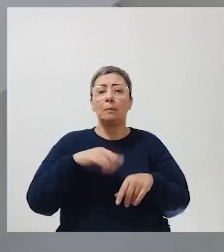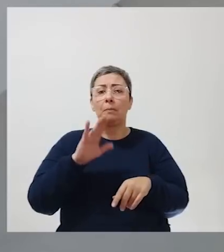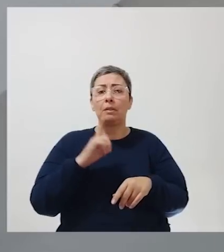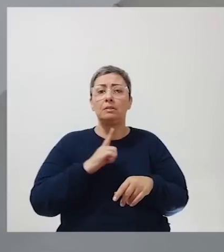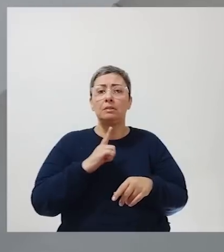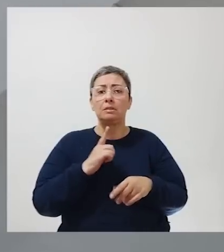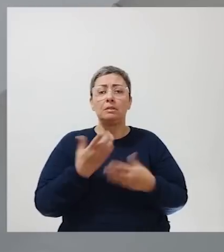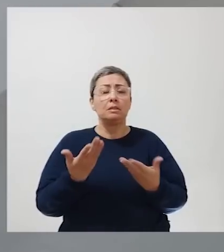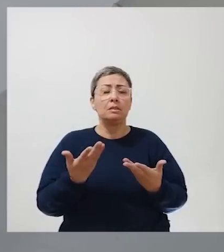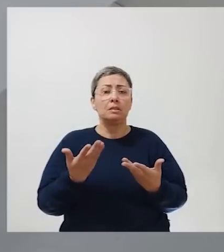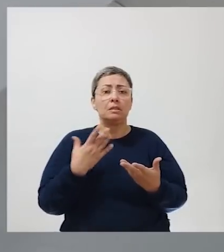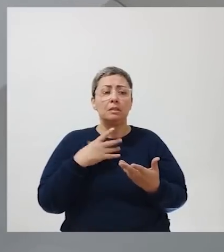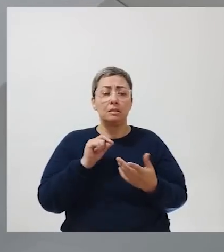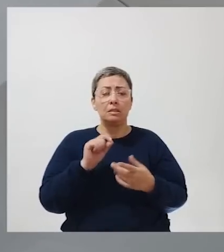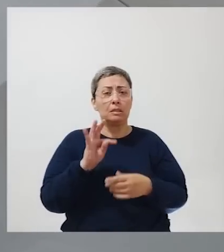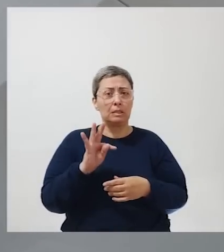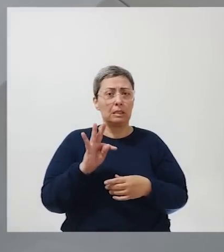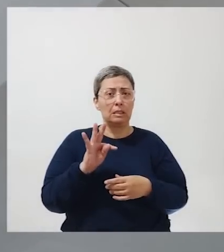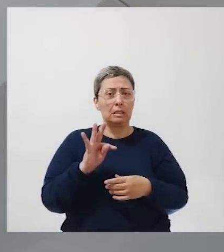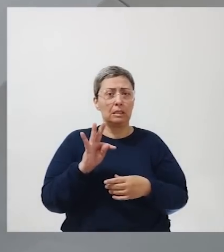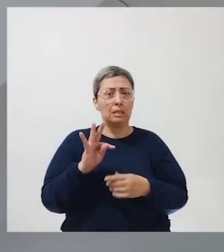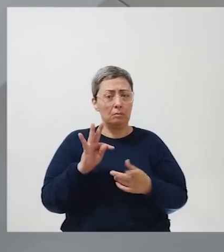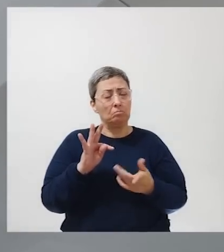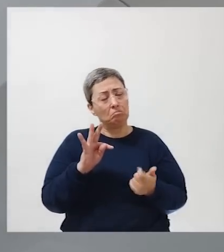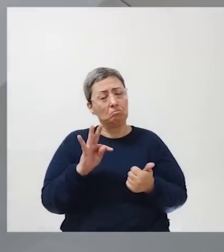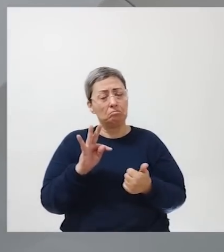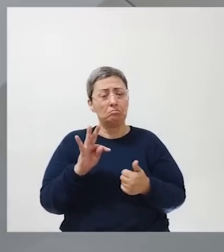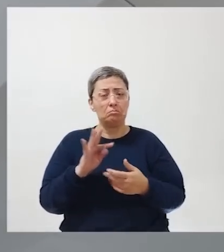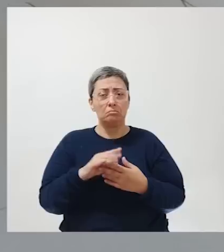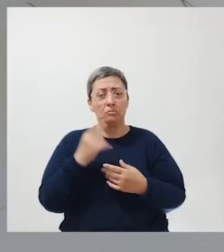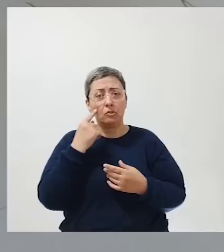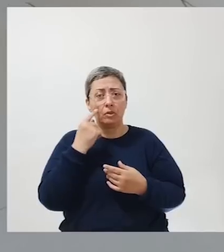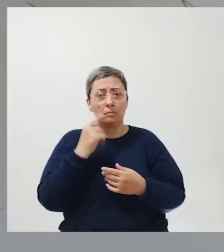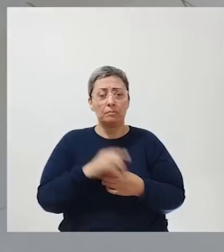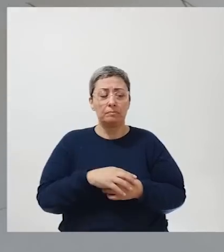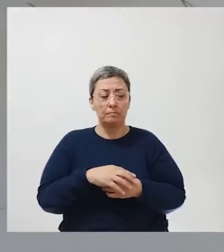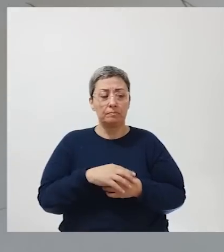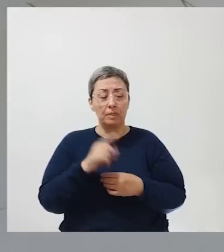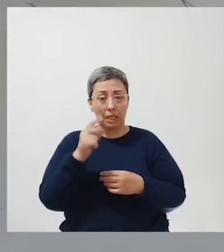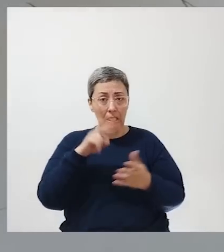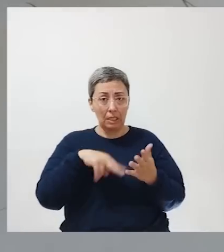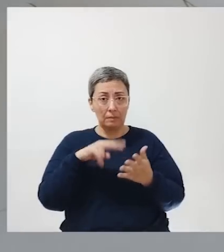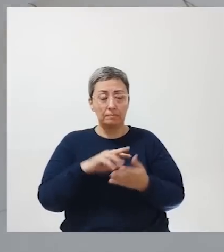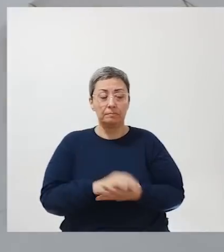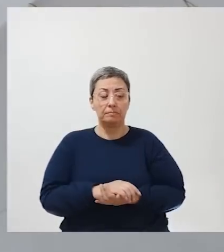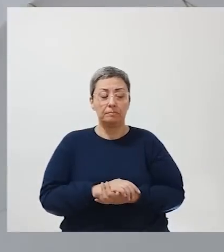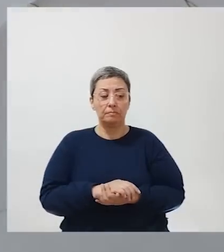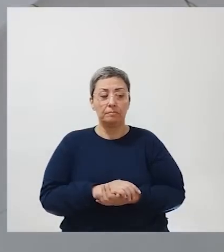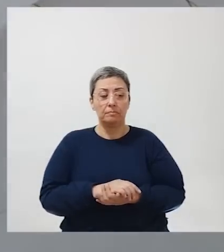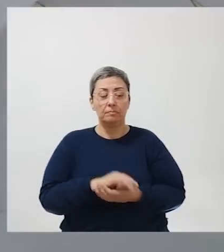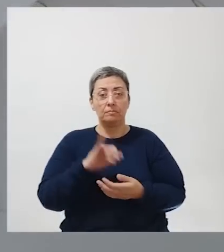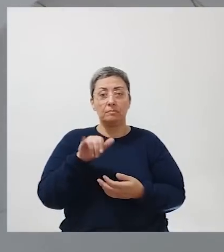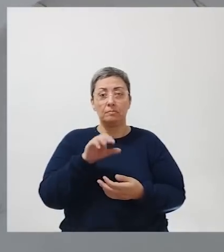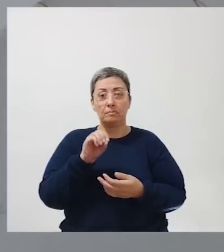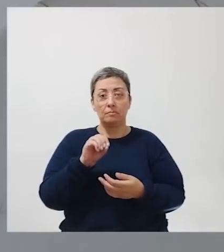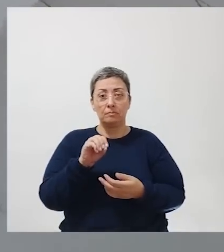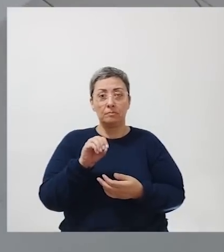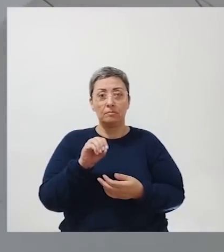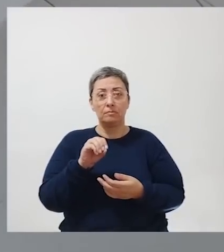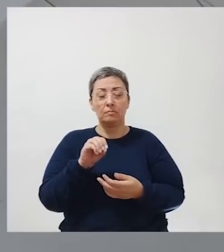aí? Um T. Um T? Tá bom, vamos ver. Lê pra mim.